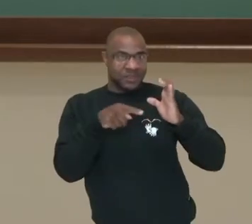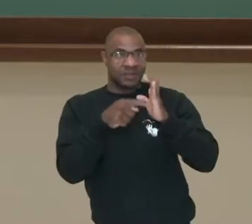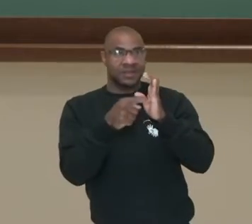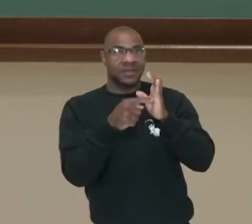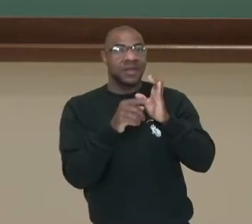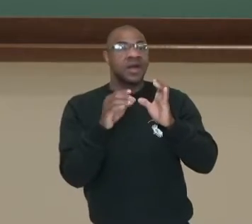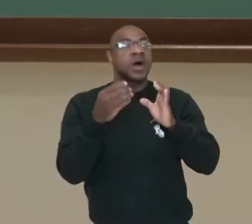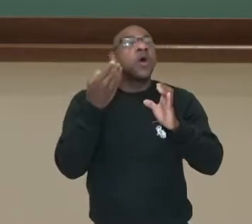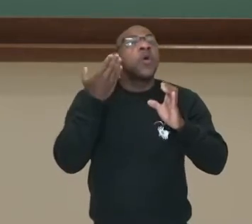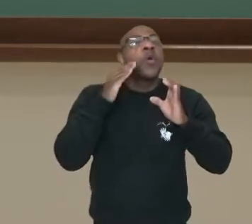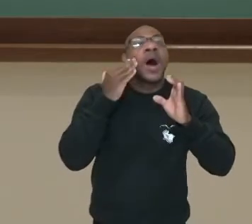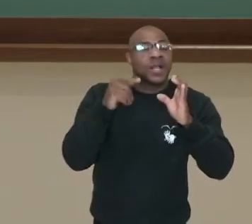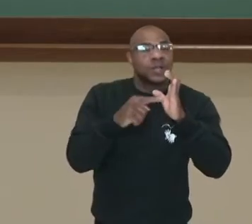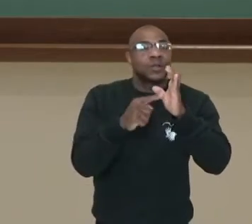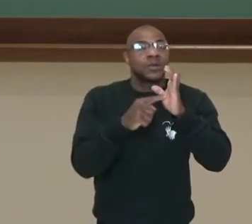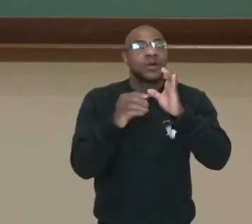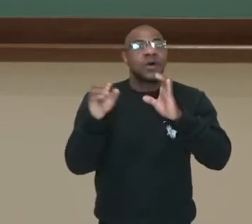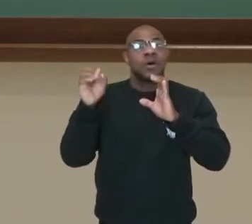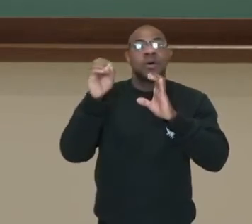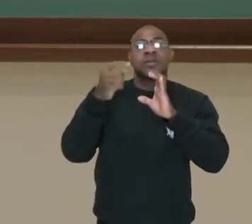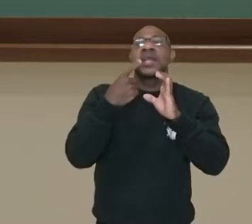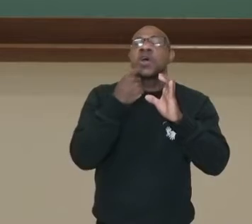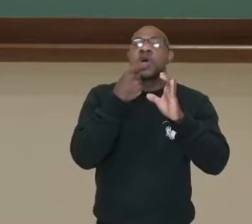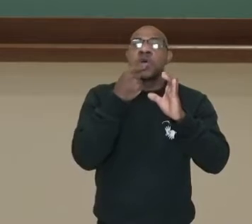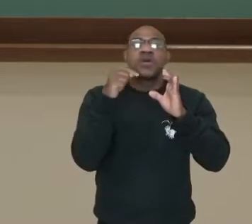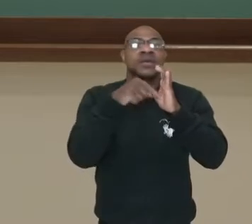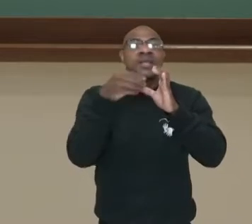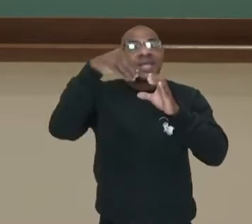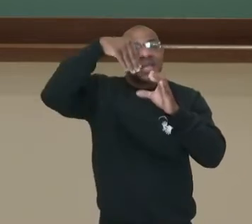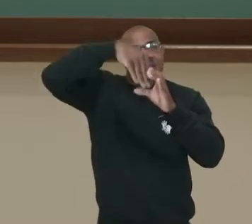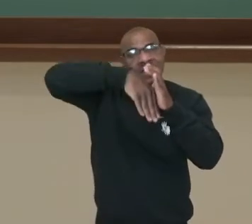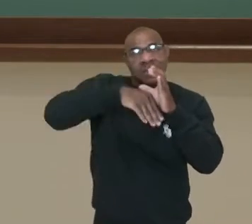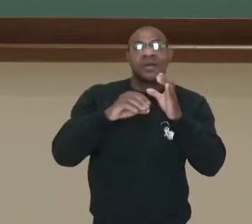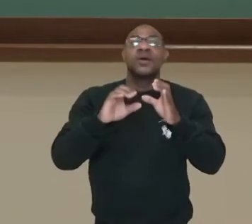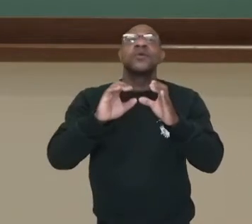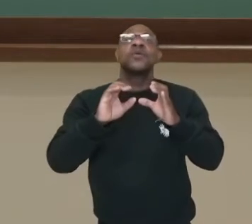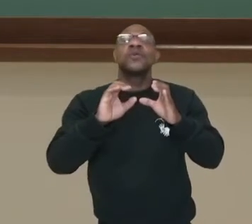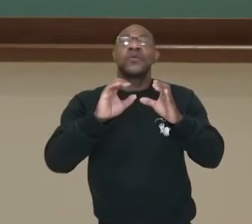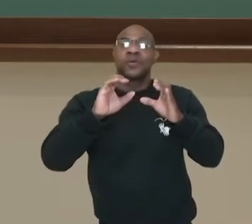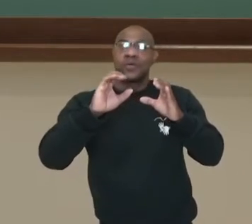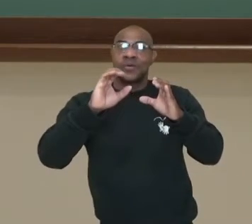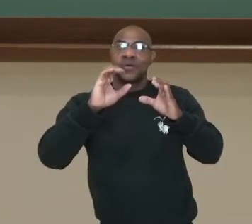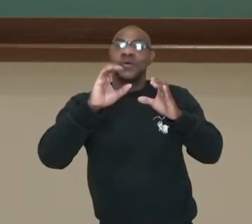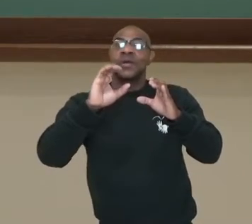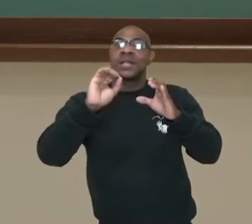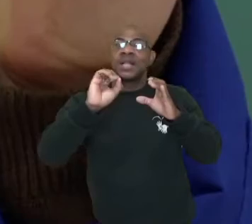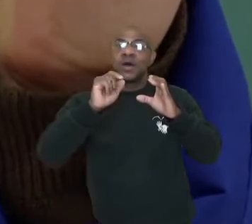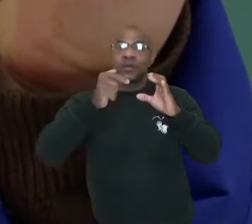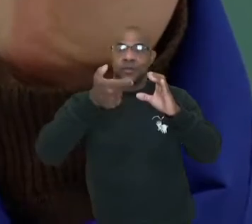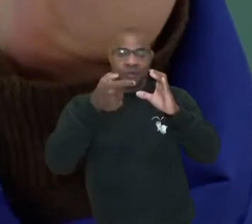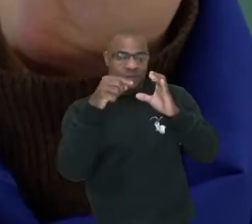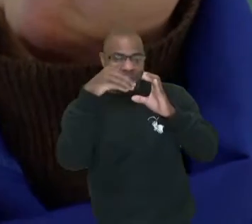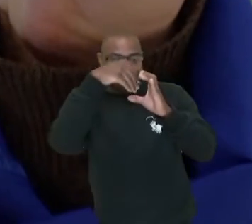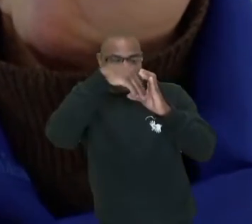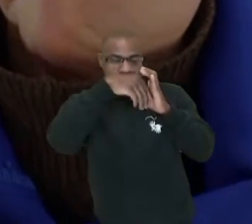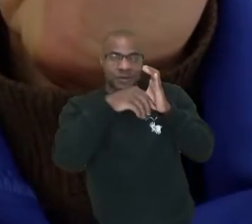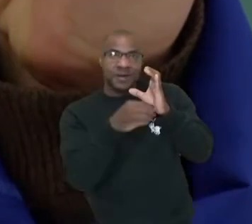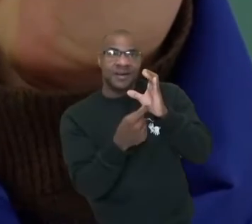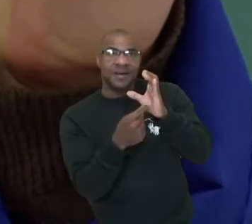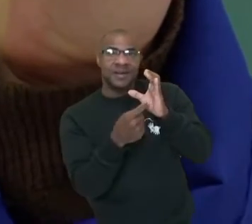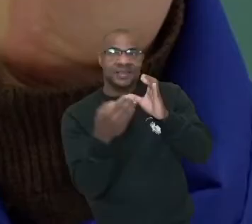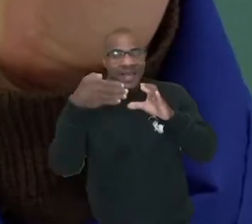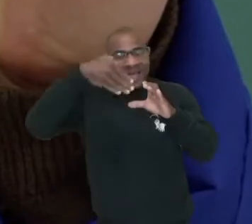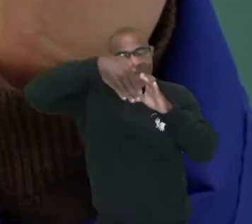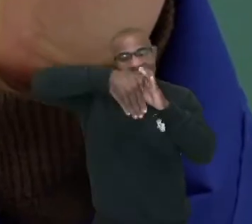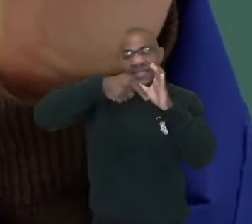é onde está entrando aquele sangue rico em gás carbônico, o sangue venoso, né, então o vermelho, o sangue arterial, o